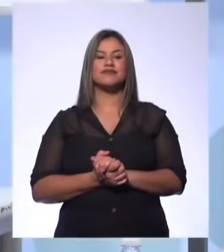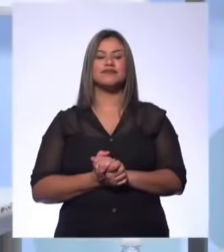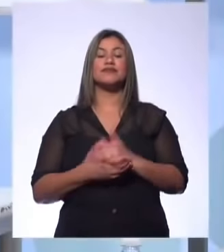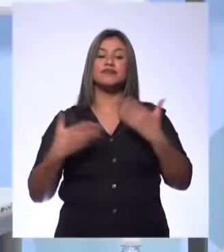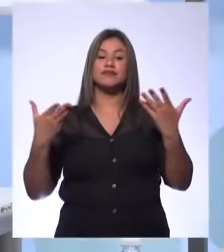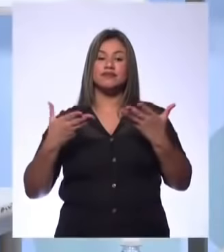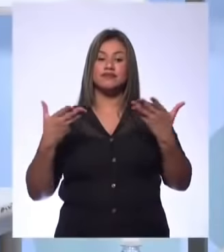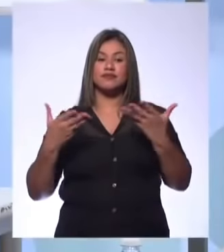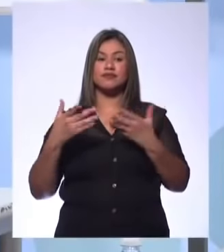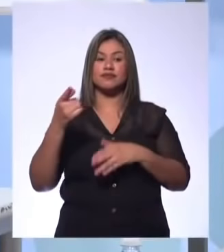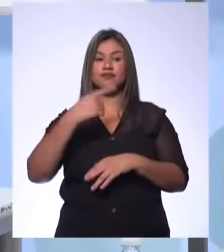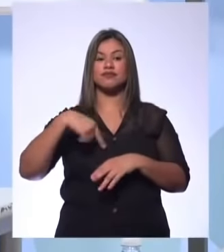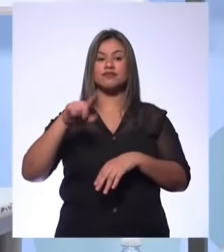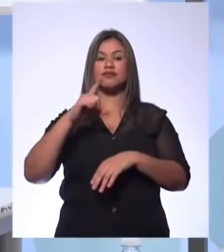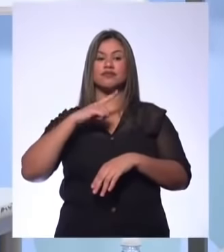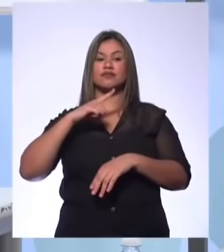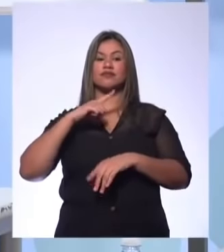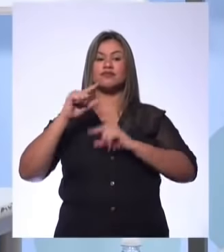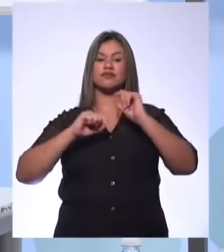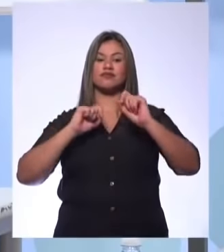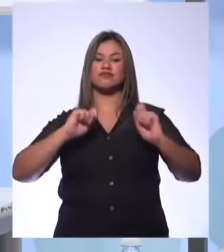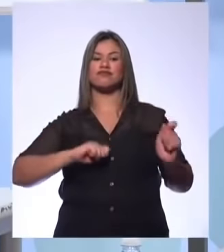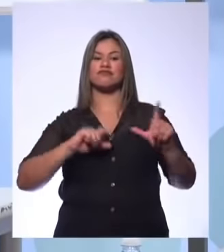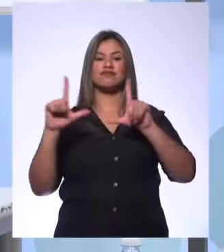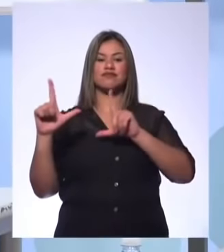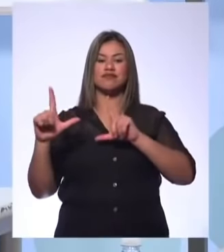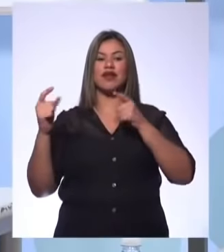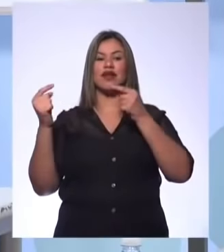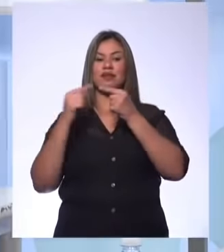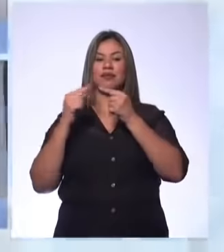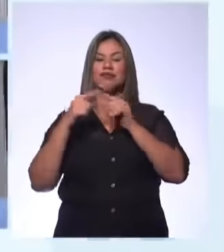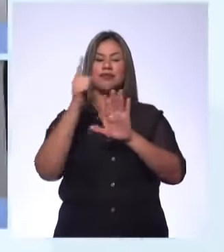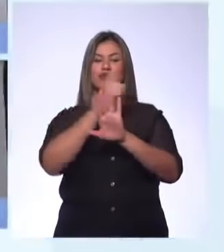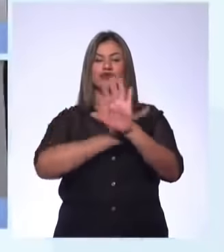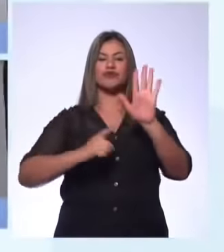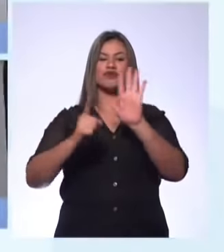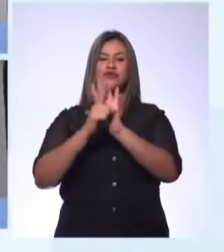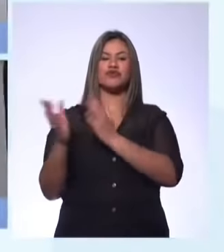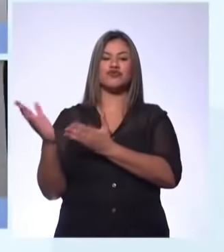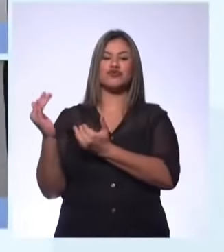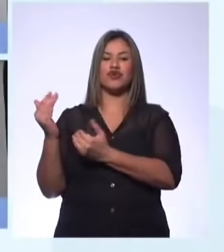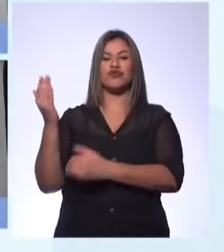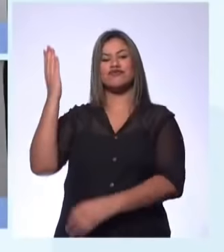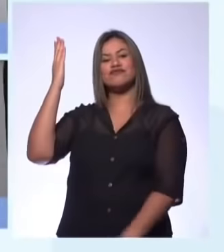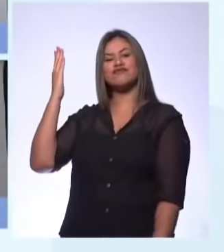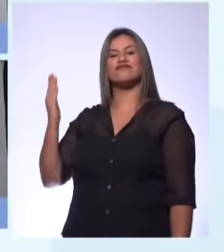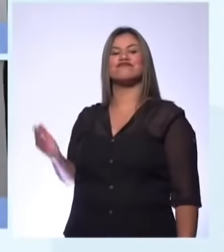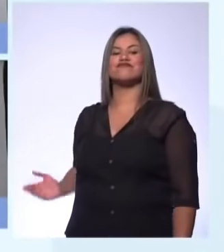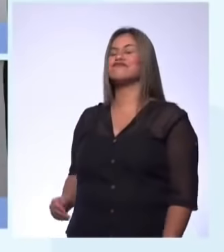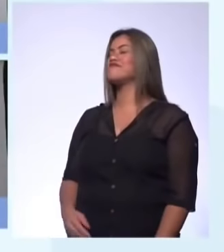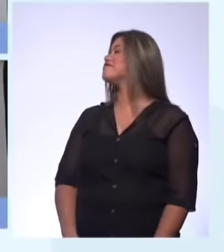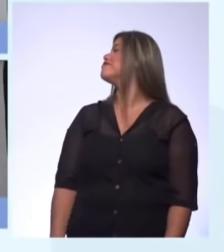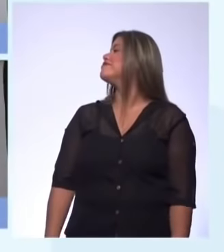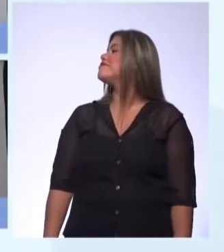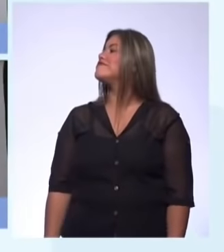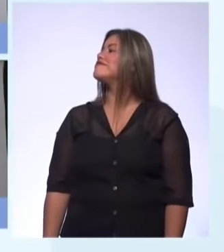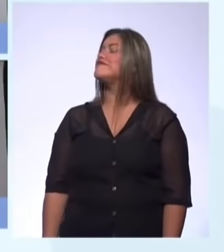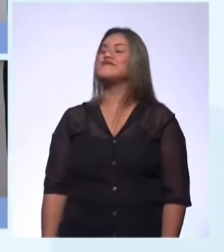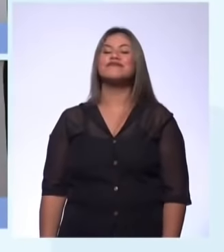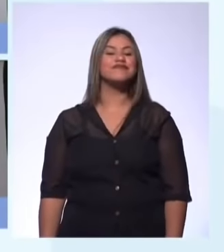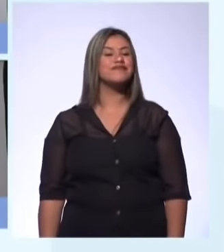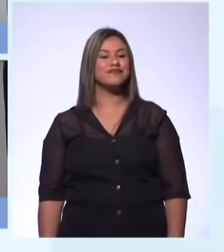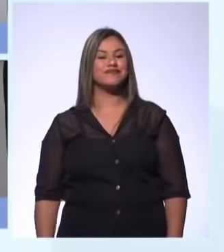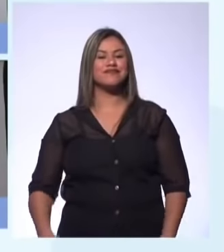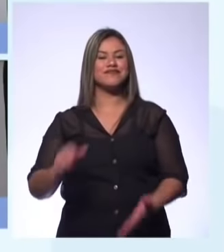temos um quadro que nós gostamos bastante, que é o protagonismo juvenil. Então, vou colocar aqui para vocês os trabalhos que